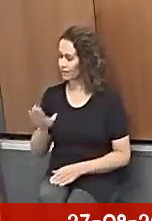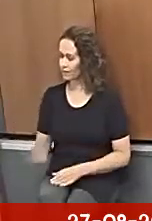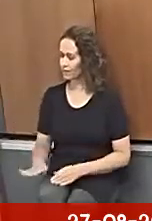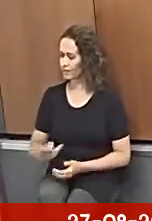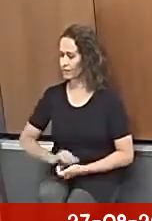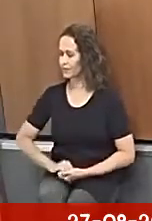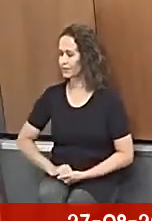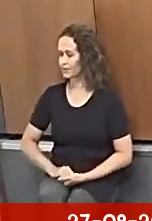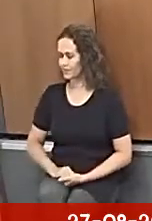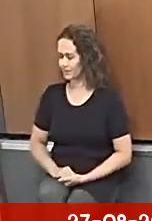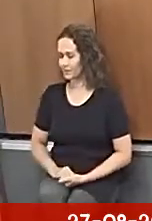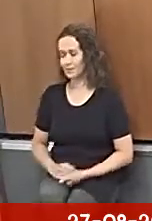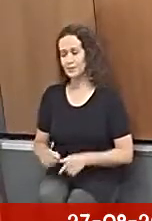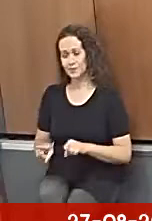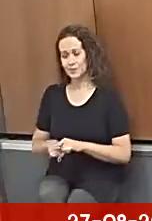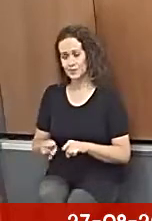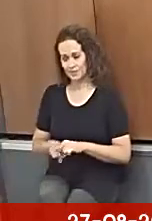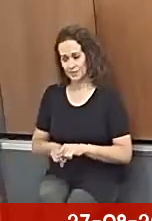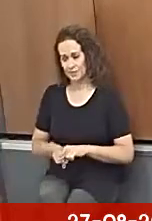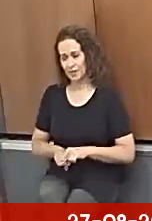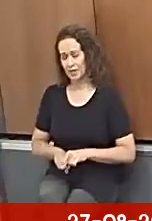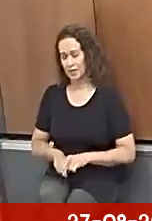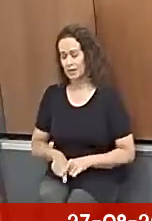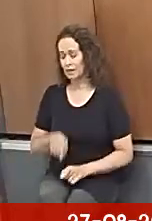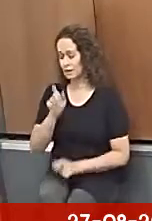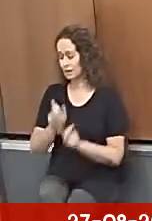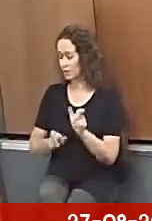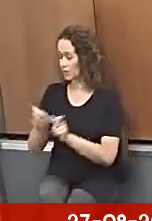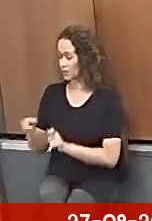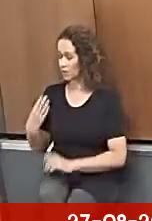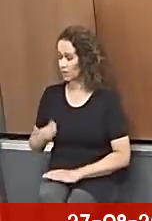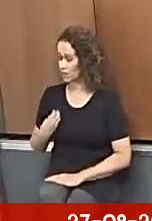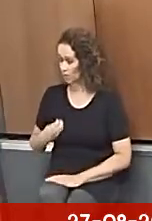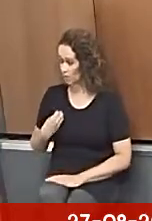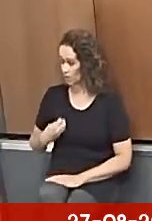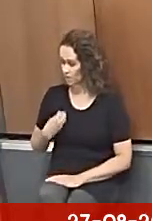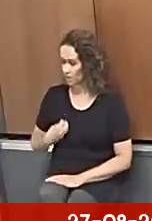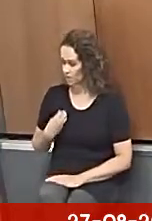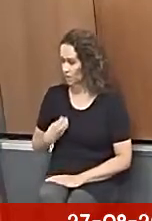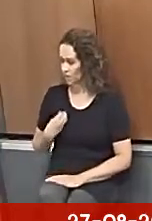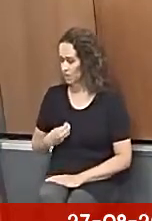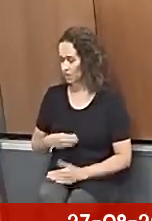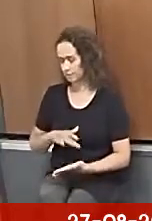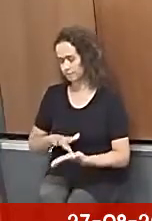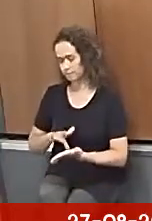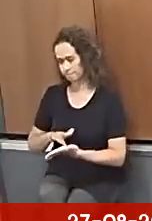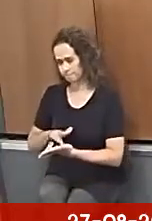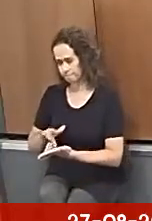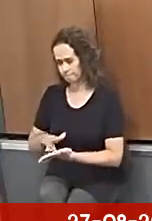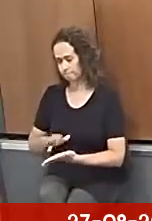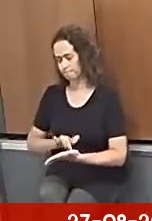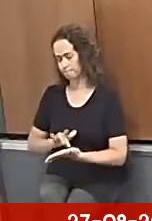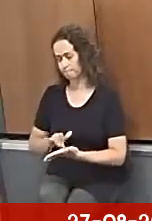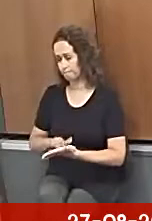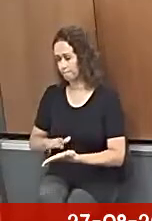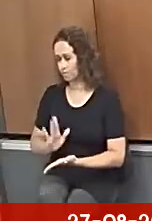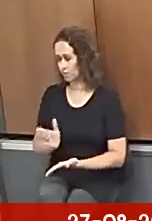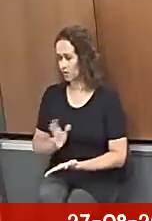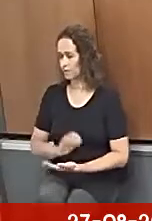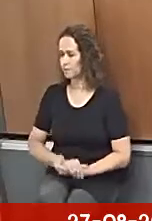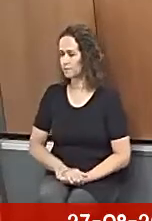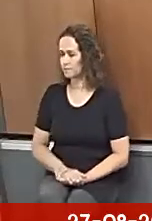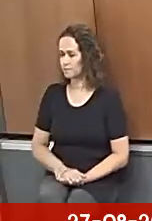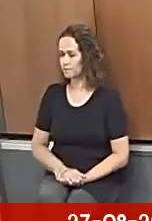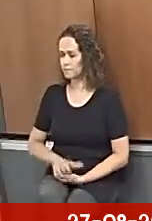vou aqui registrar as presenças que já compõem aqui a mesa do nosso plenário tão registro aqui a presença de